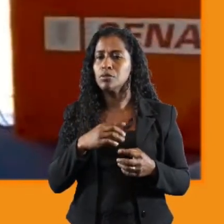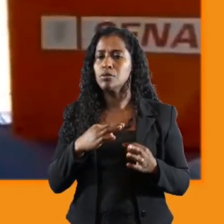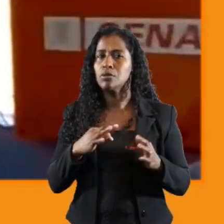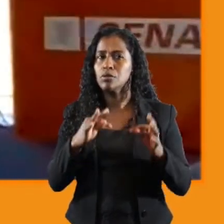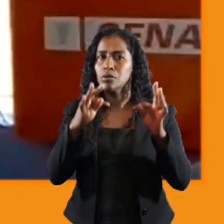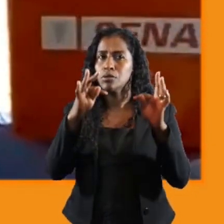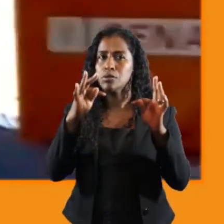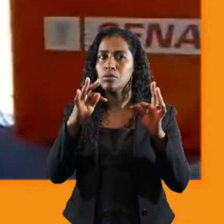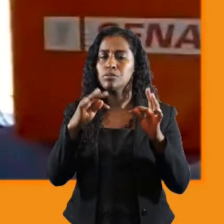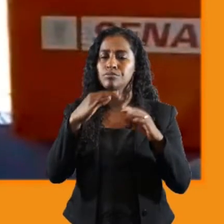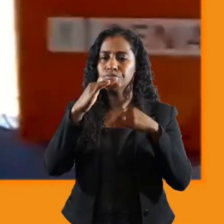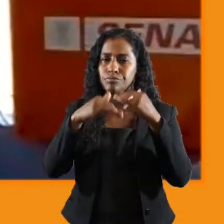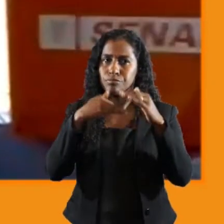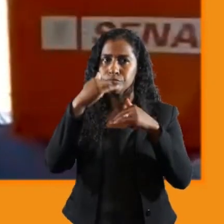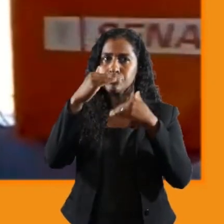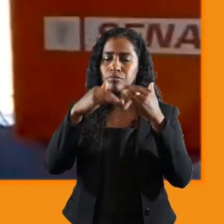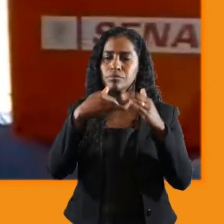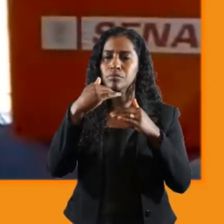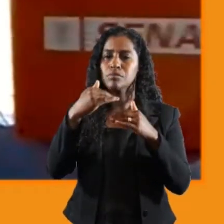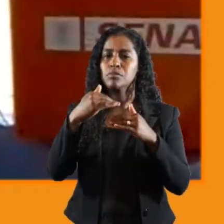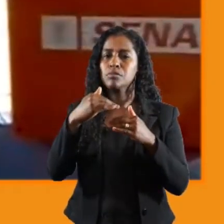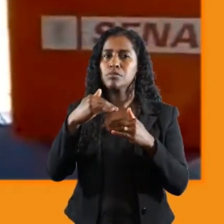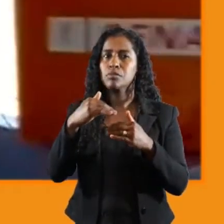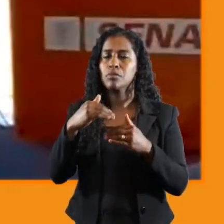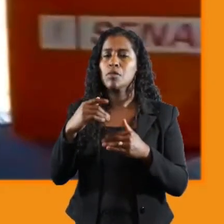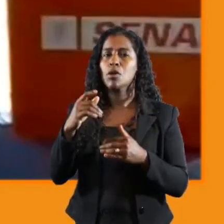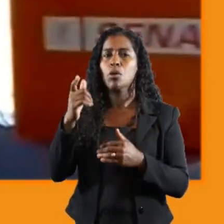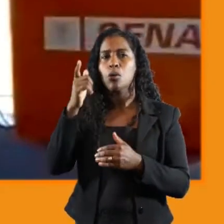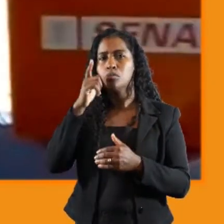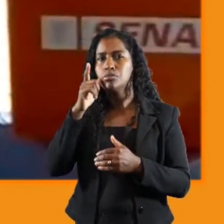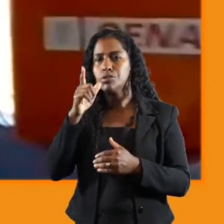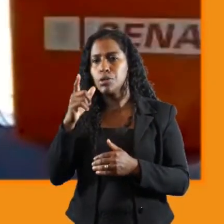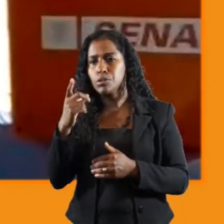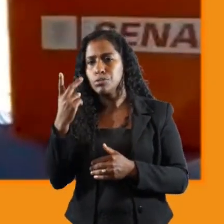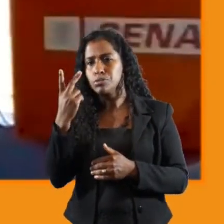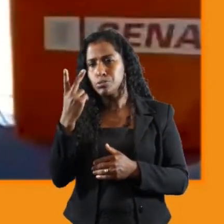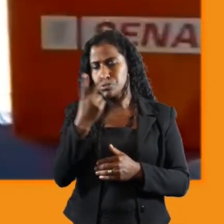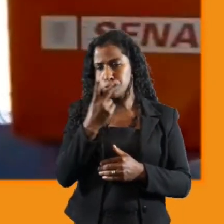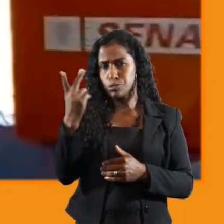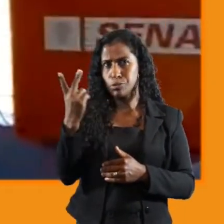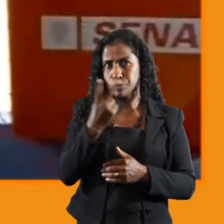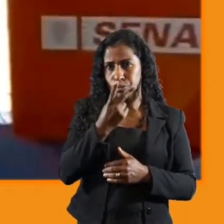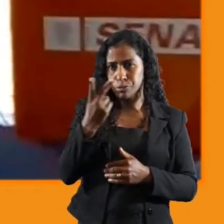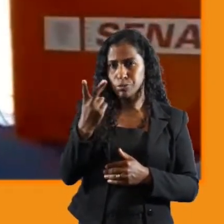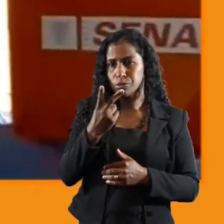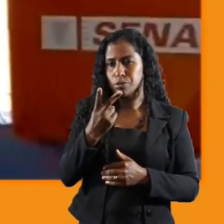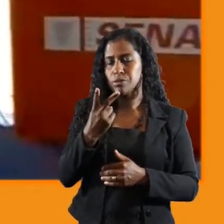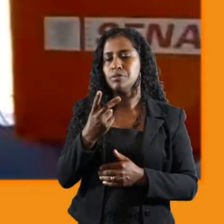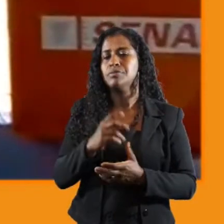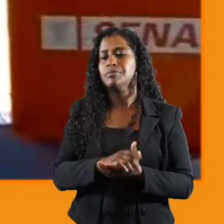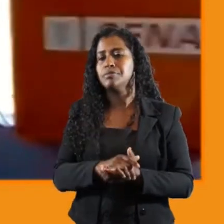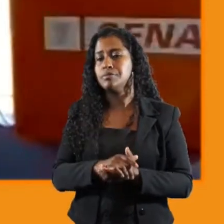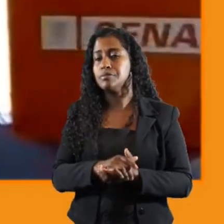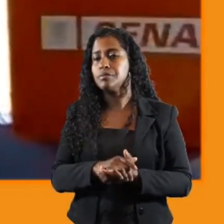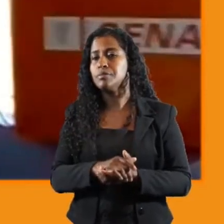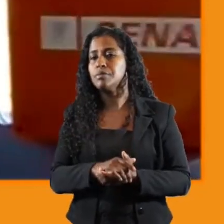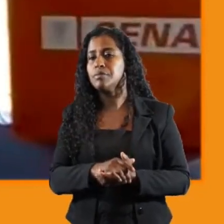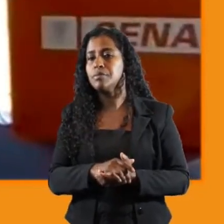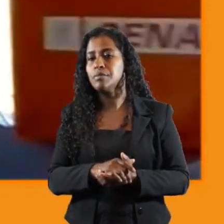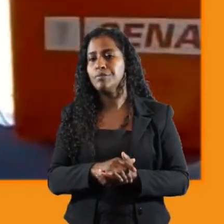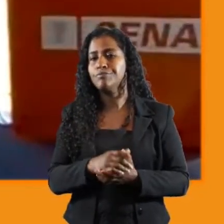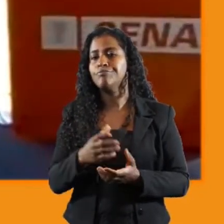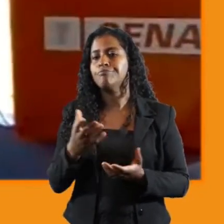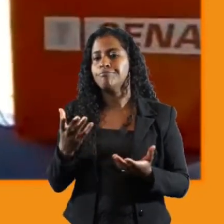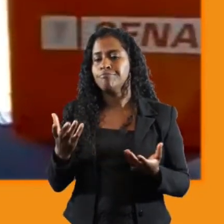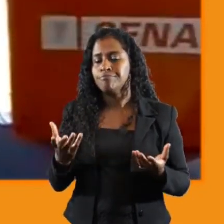um sistema híbrido. Ao mesmo tempo que eu estar conectado, eu estar desconectado para o ramo residencial. E isso vai acabar nos